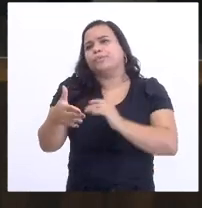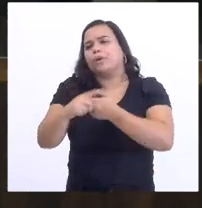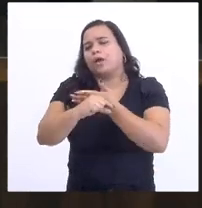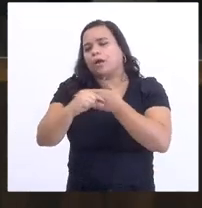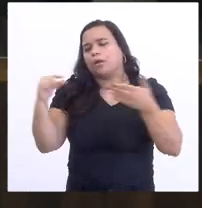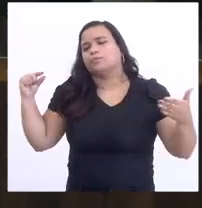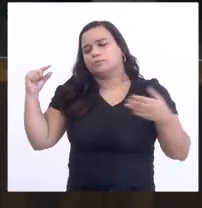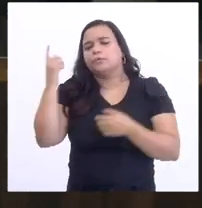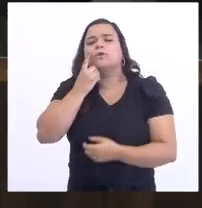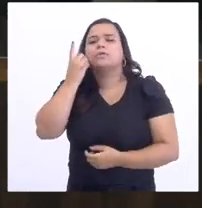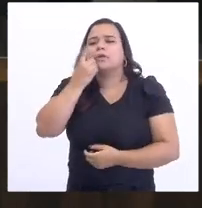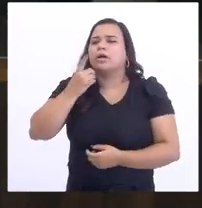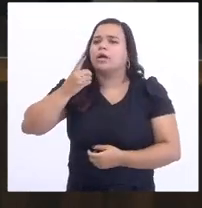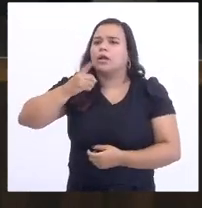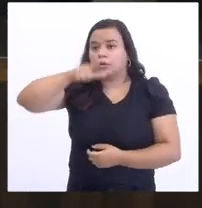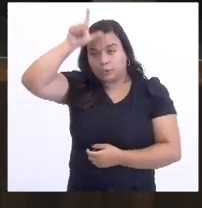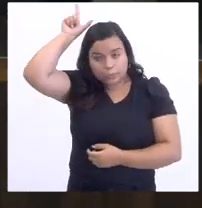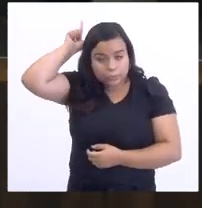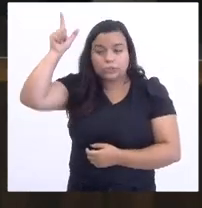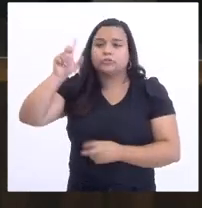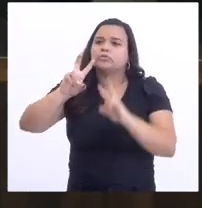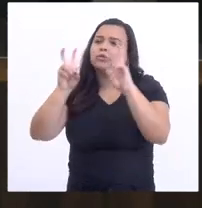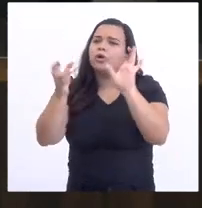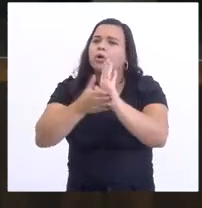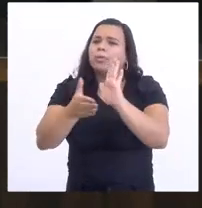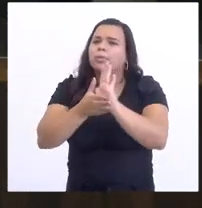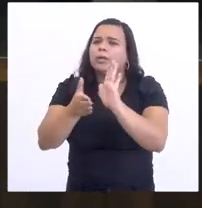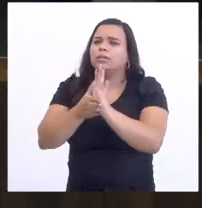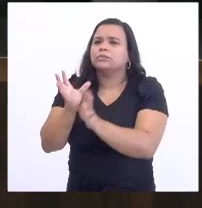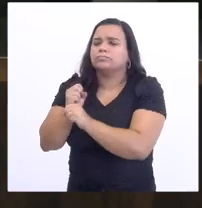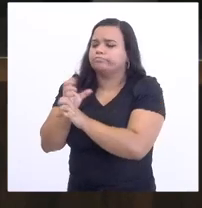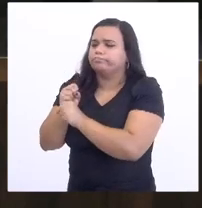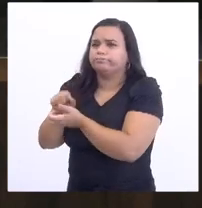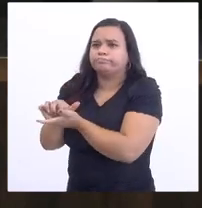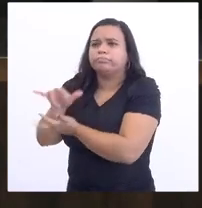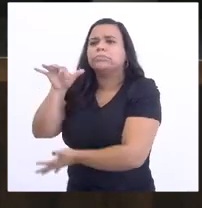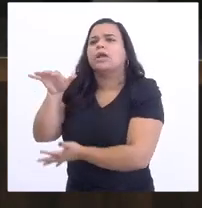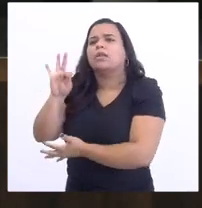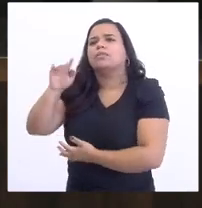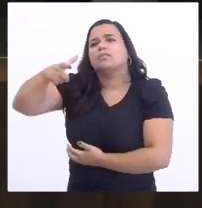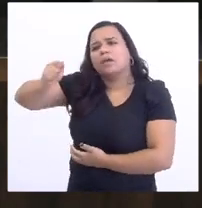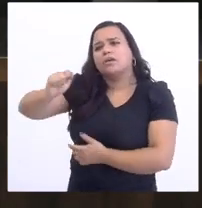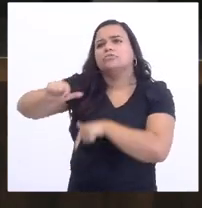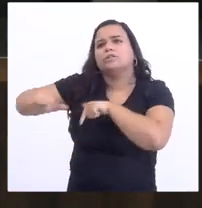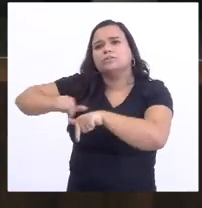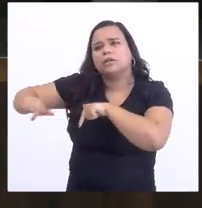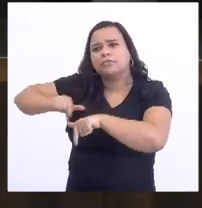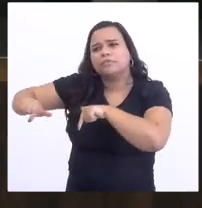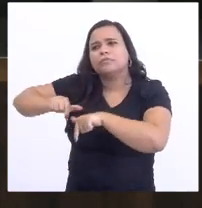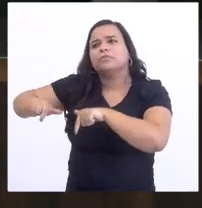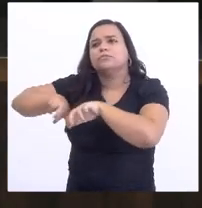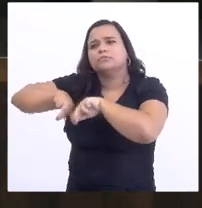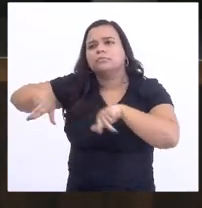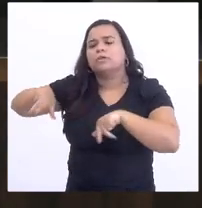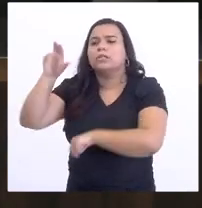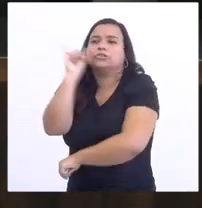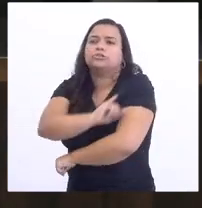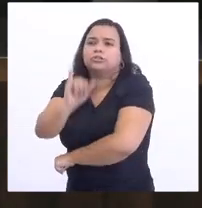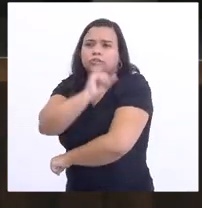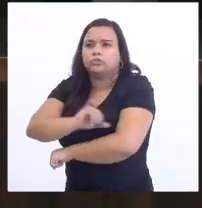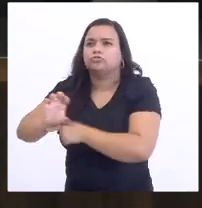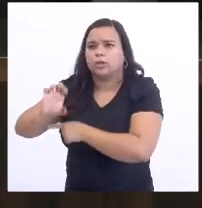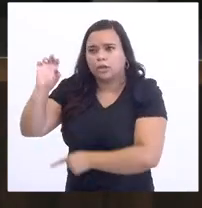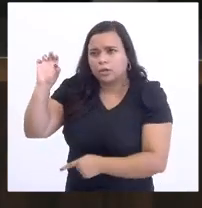Luiz Paulo, que dispõe sobre a cobrança cumulativa de taxas em serviços realizado pelo Departamento de Trânsito do Estado do Rio de Janeiro, DETRAN,